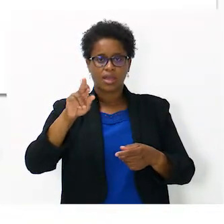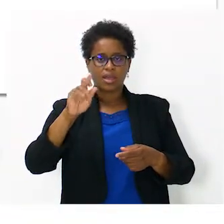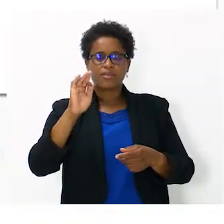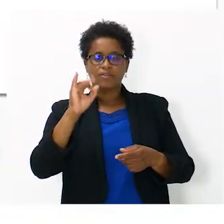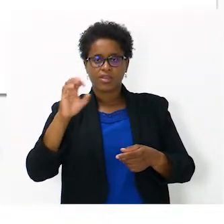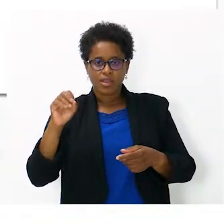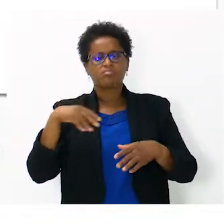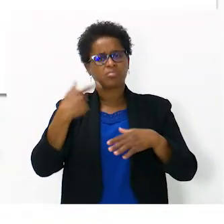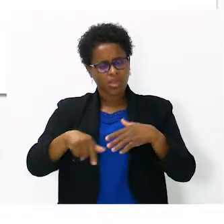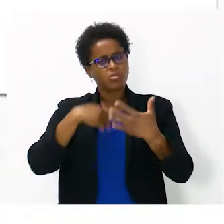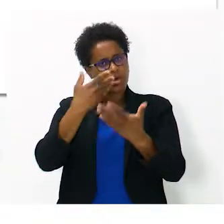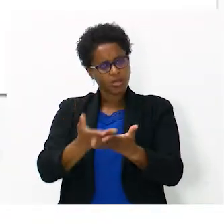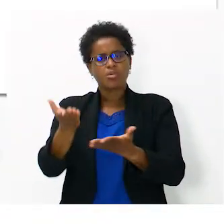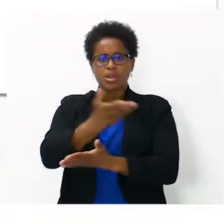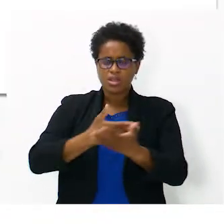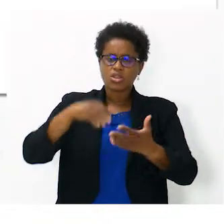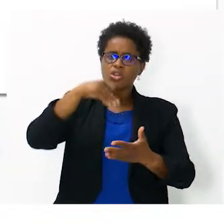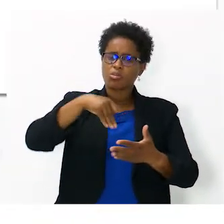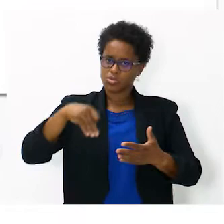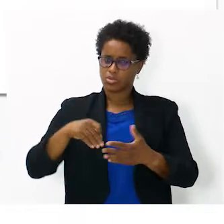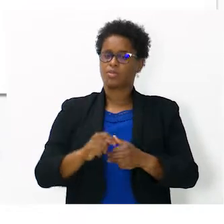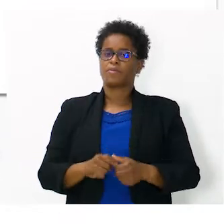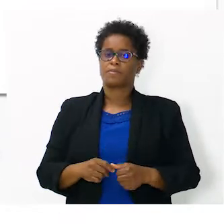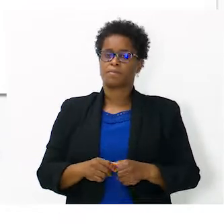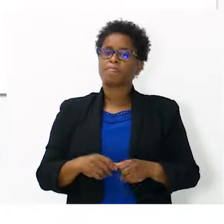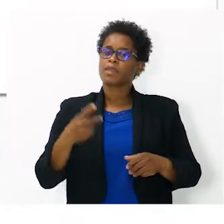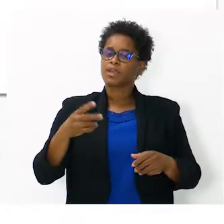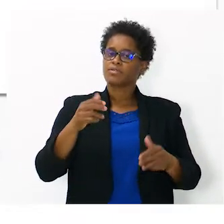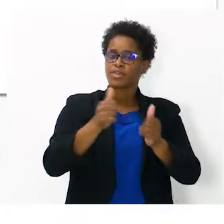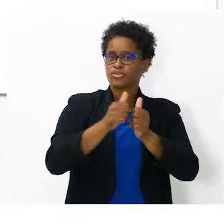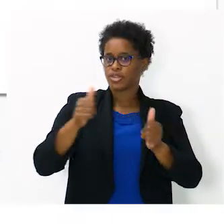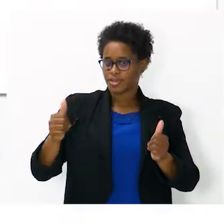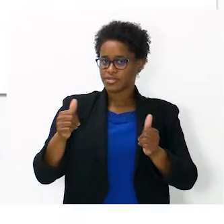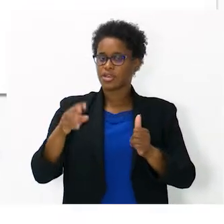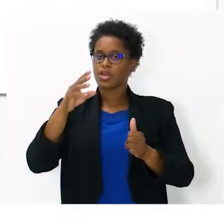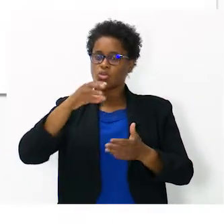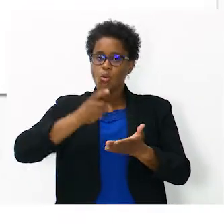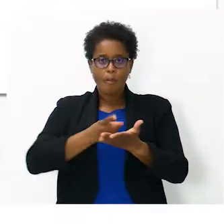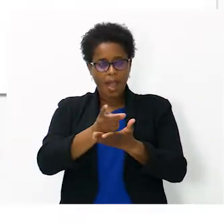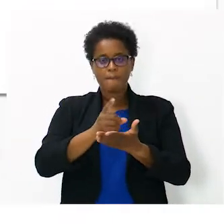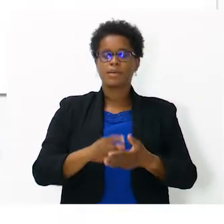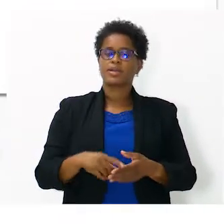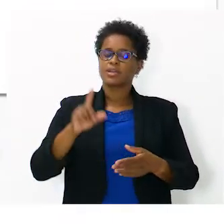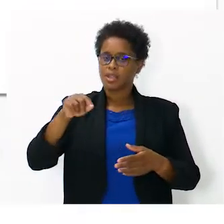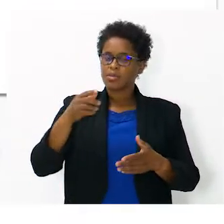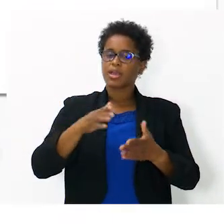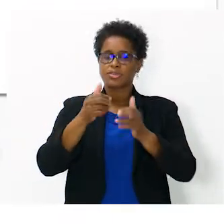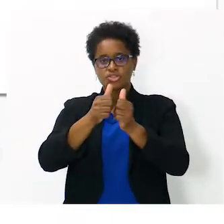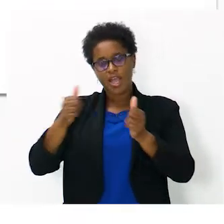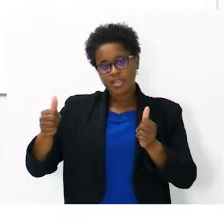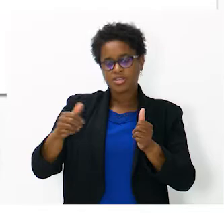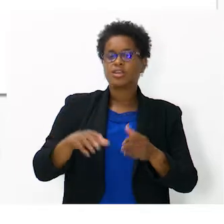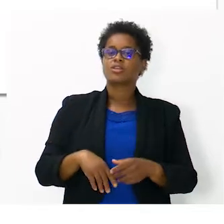portanto, uma relação de proporcionalidade entre as distâncias no mapa e as